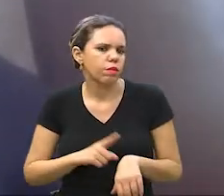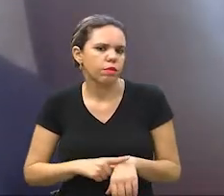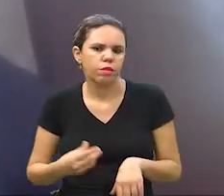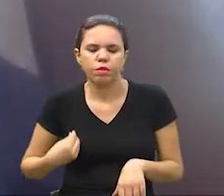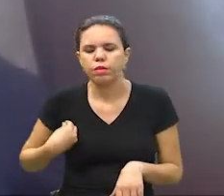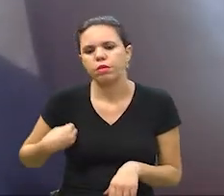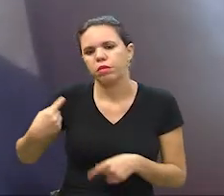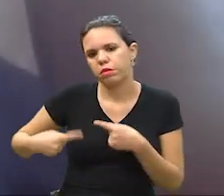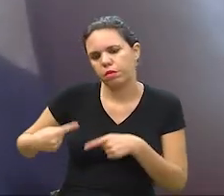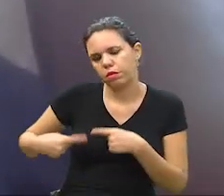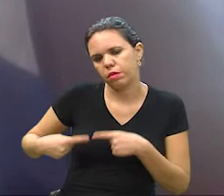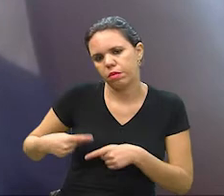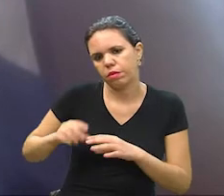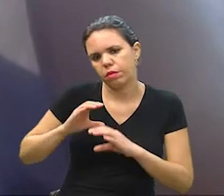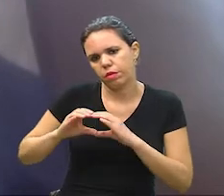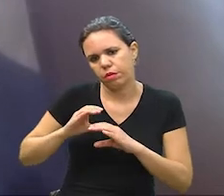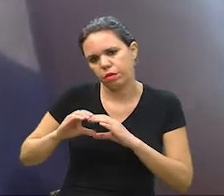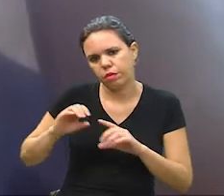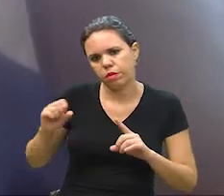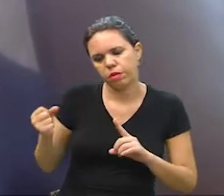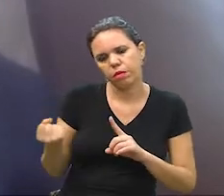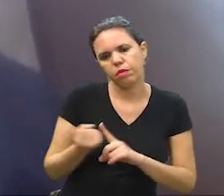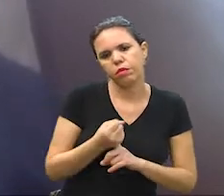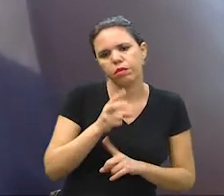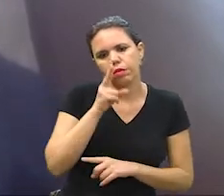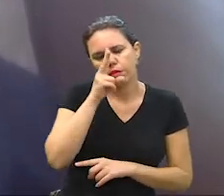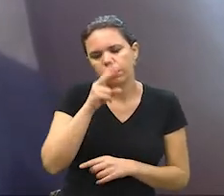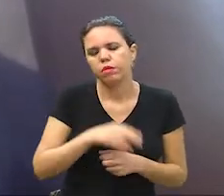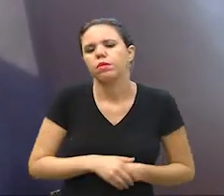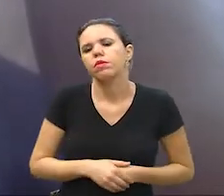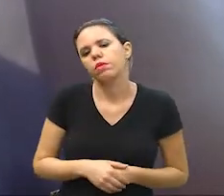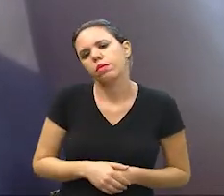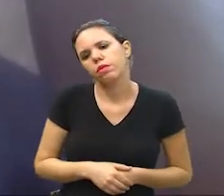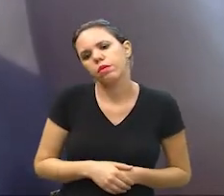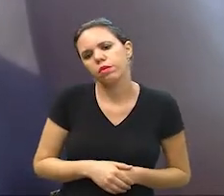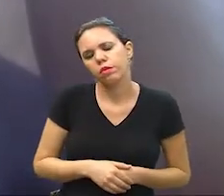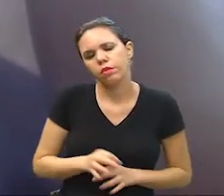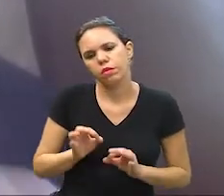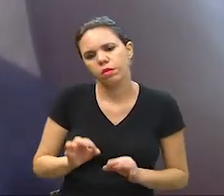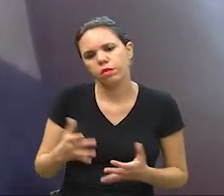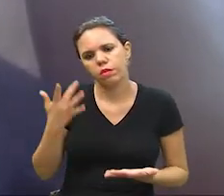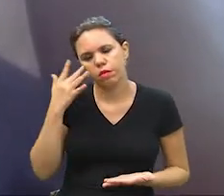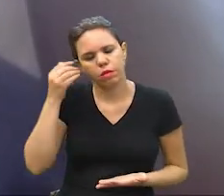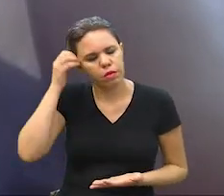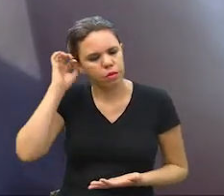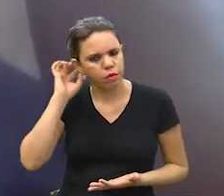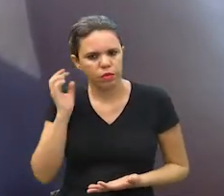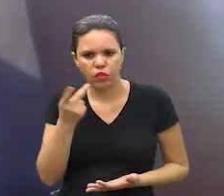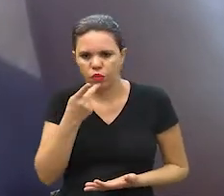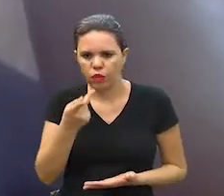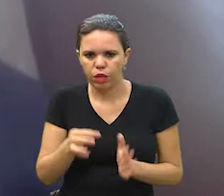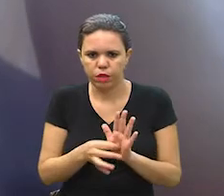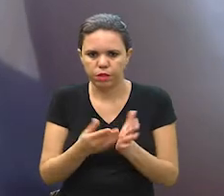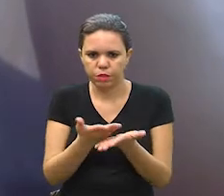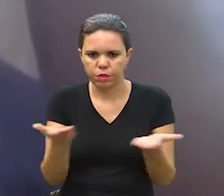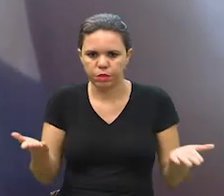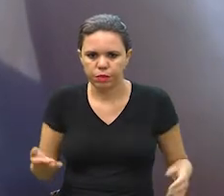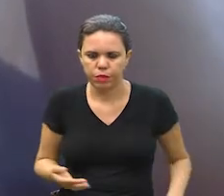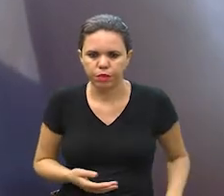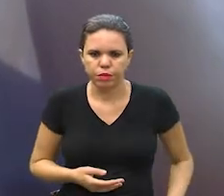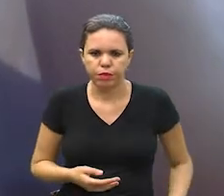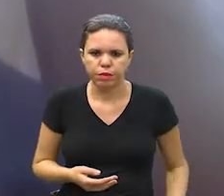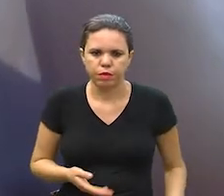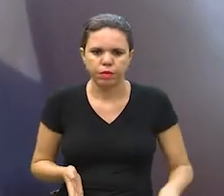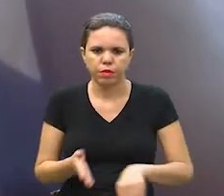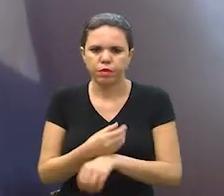que ter uma política de comunicação social muito forte, muito dirigida, e isso acho que foi colocado aqui pelos vocês, né,